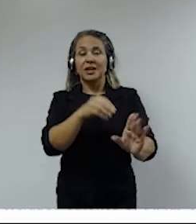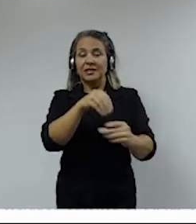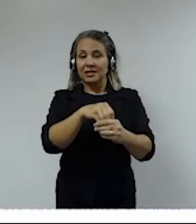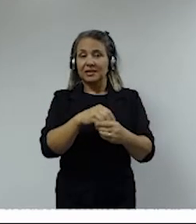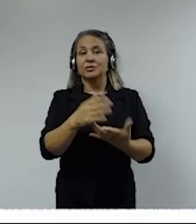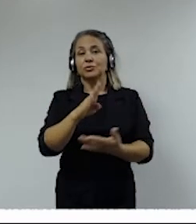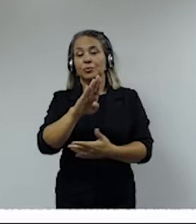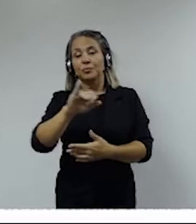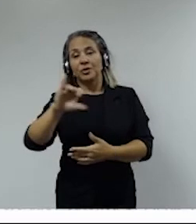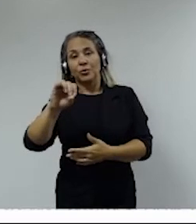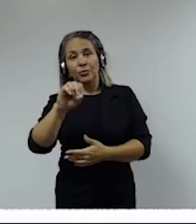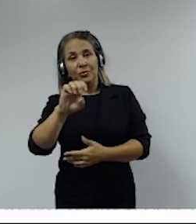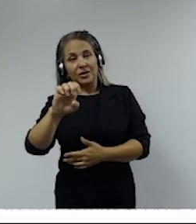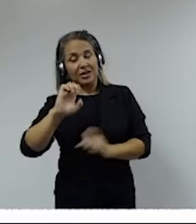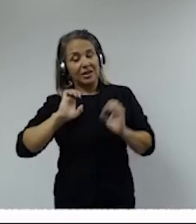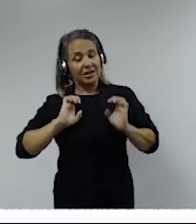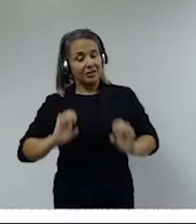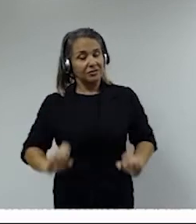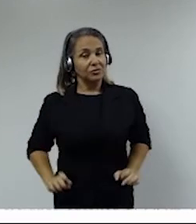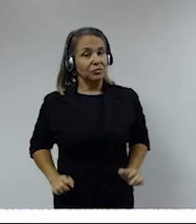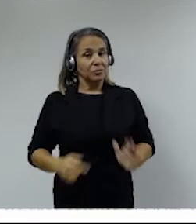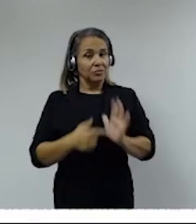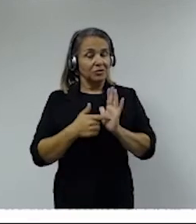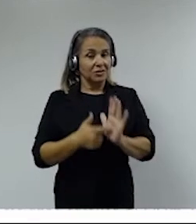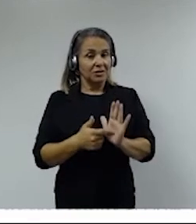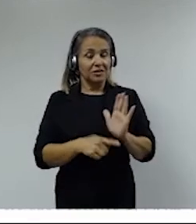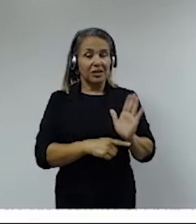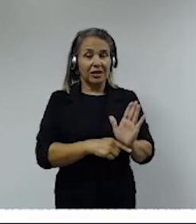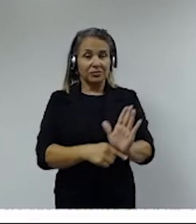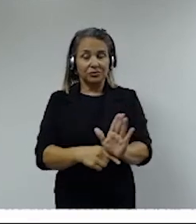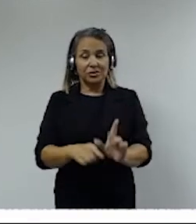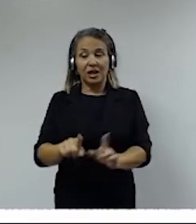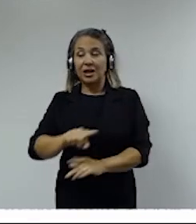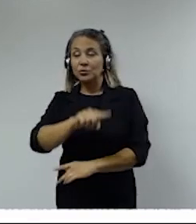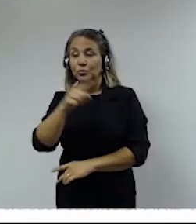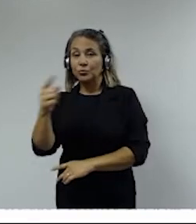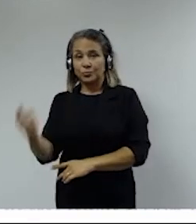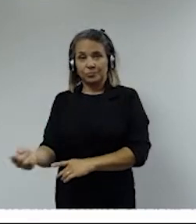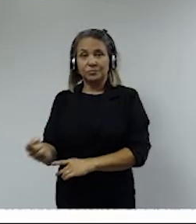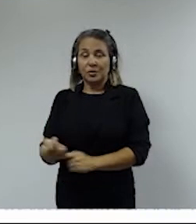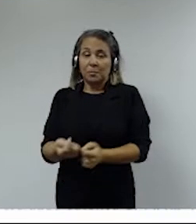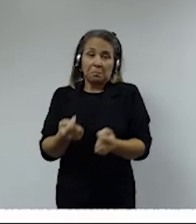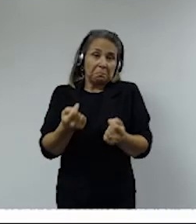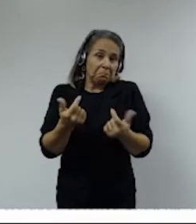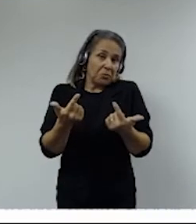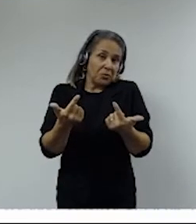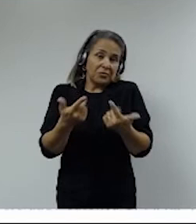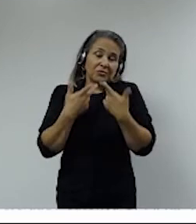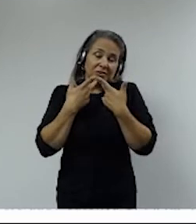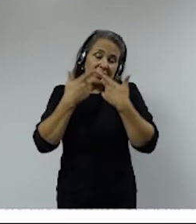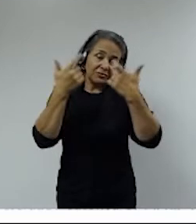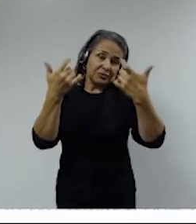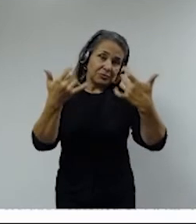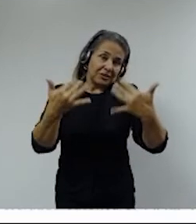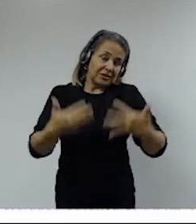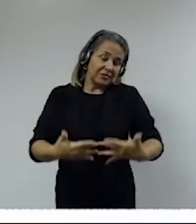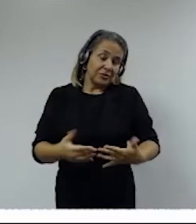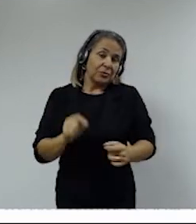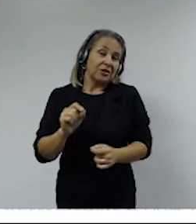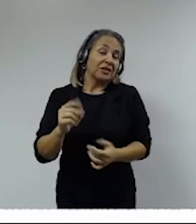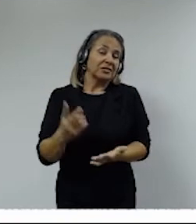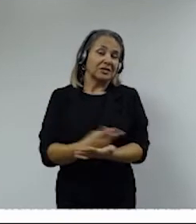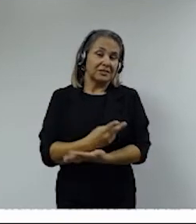bioético explicitado, o princípio da beneficência. Por outro lado, pouco se falava sobre o critério. Bom, o